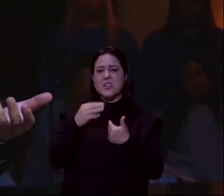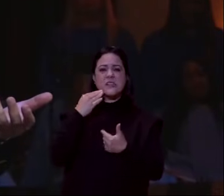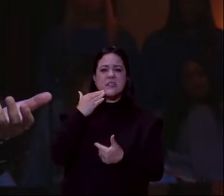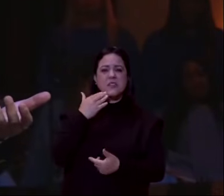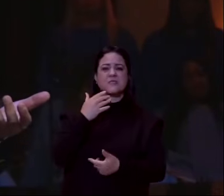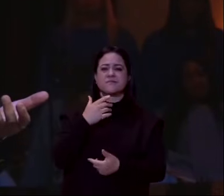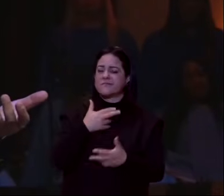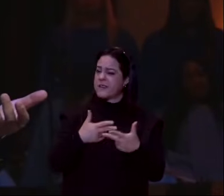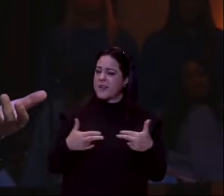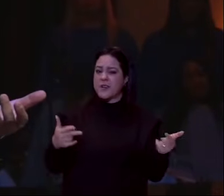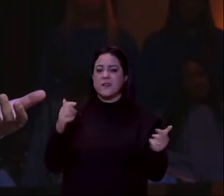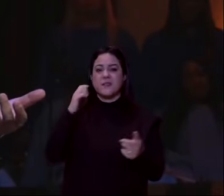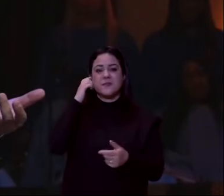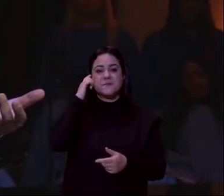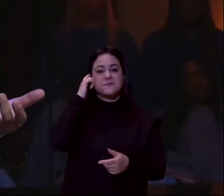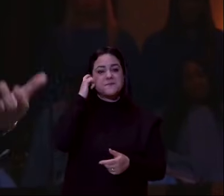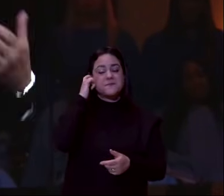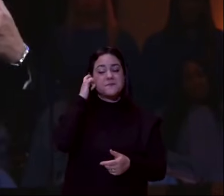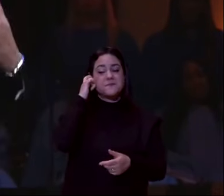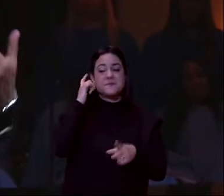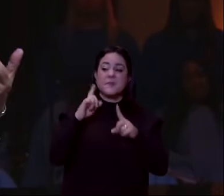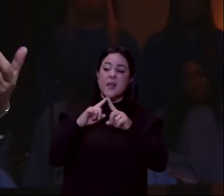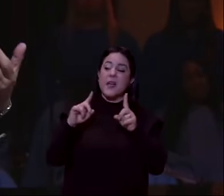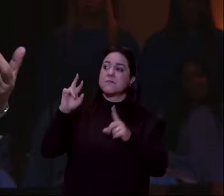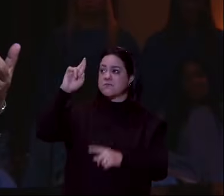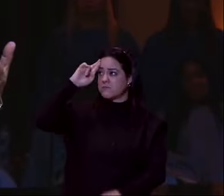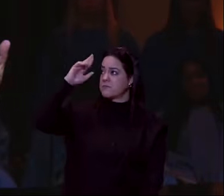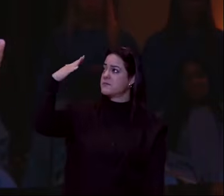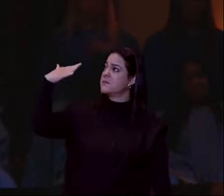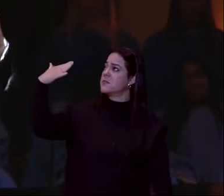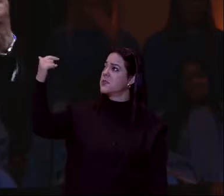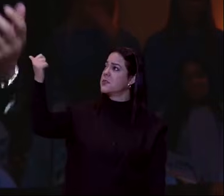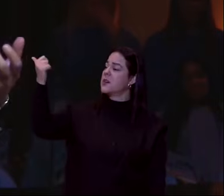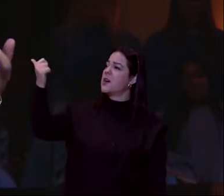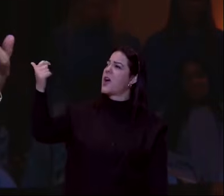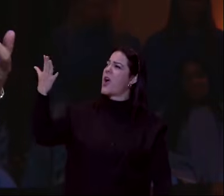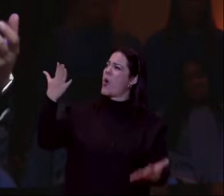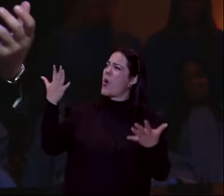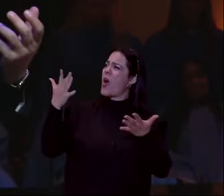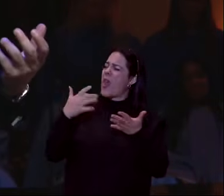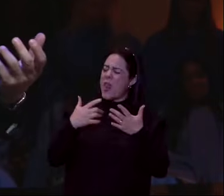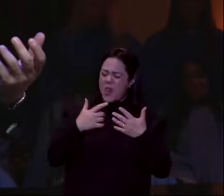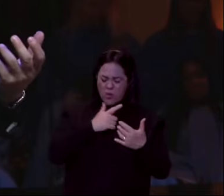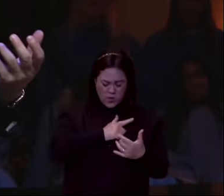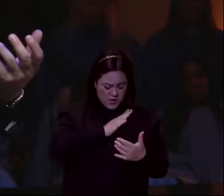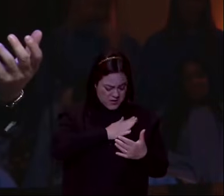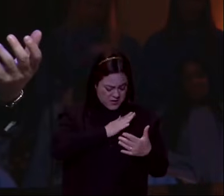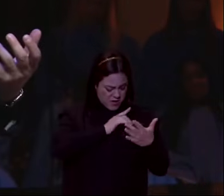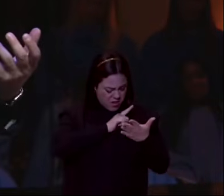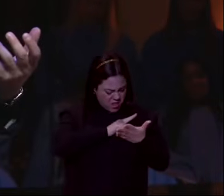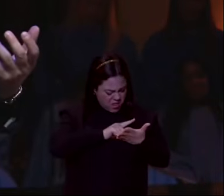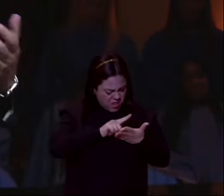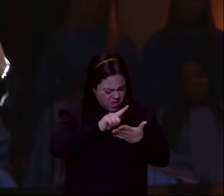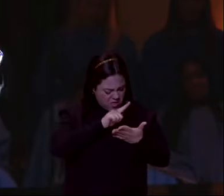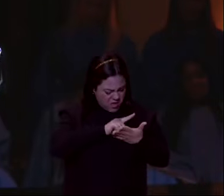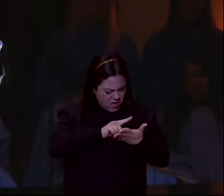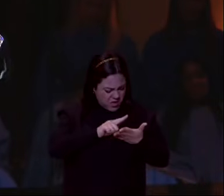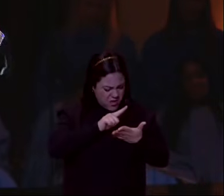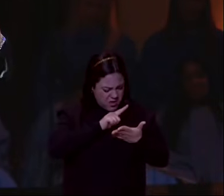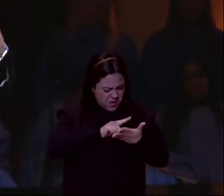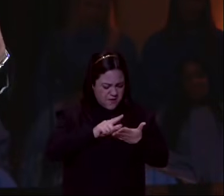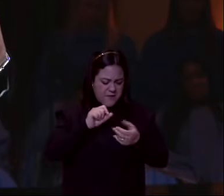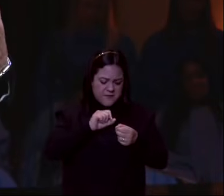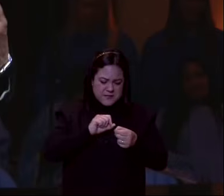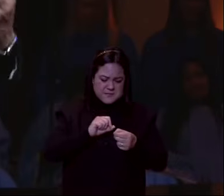defeitos, mas o Senhor me chamou, então me lava, me purifica e faz